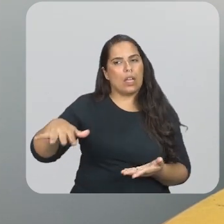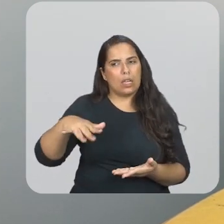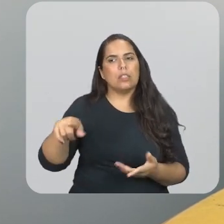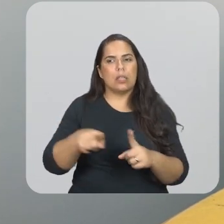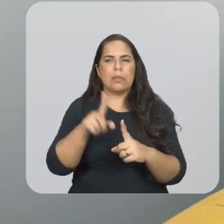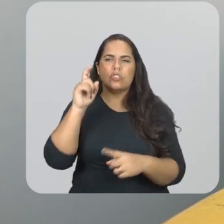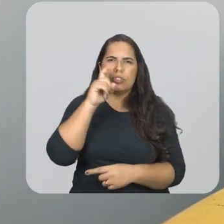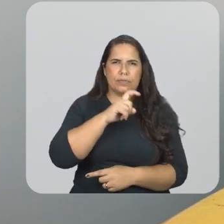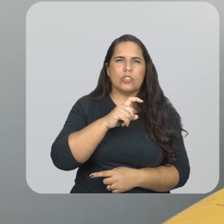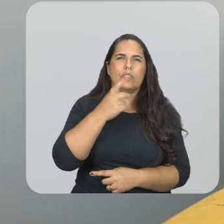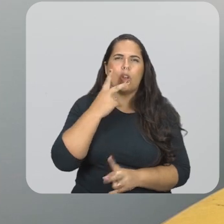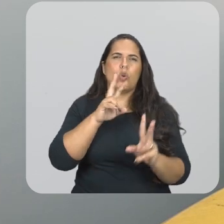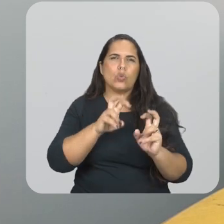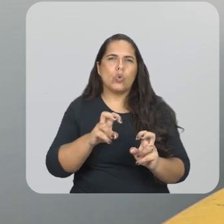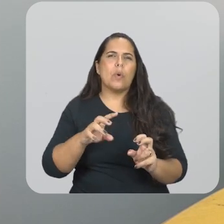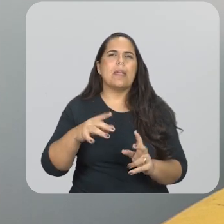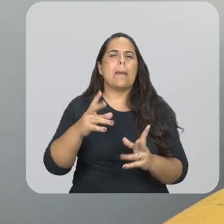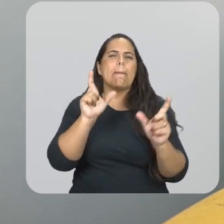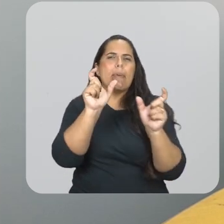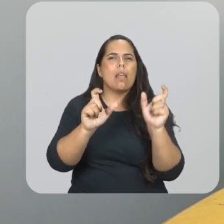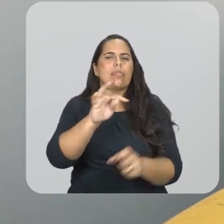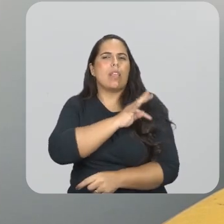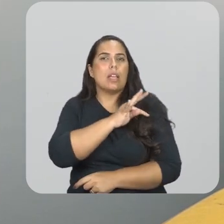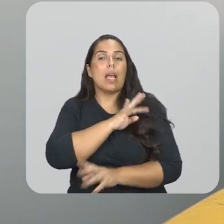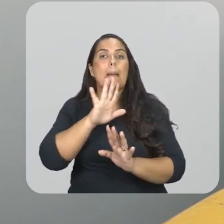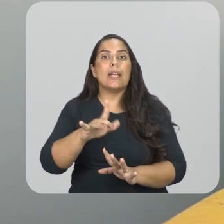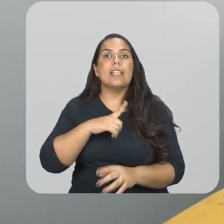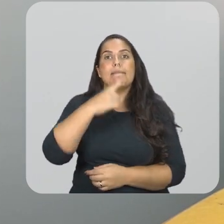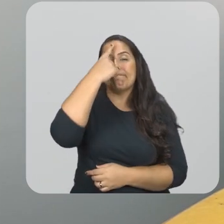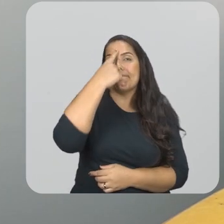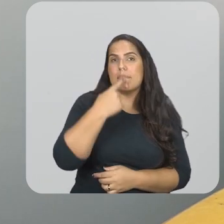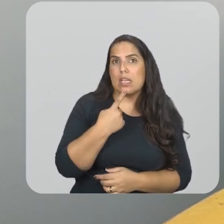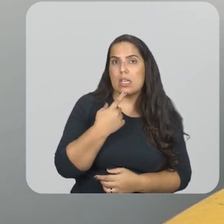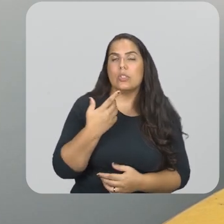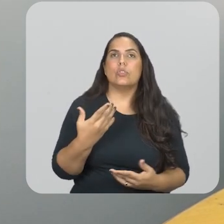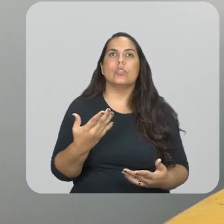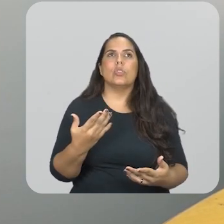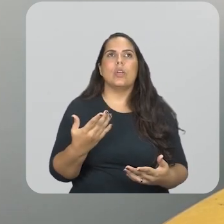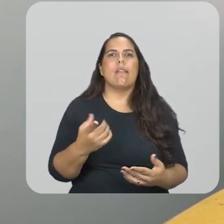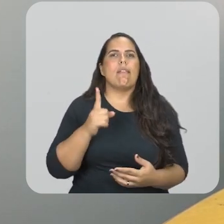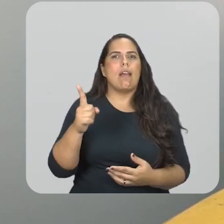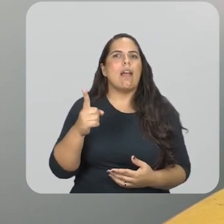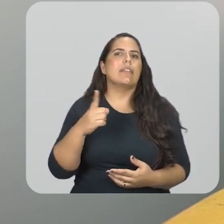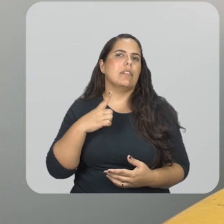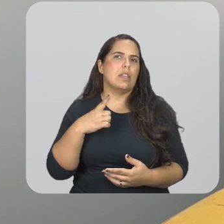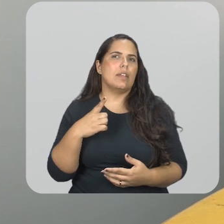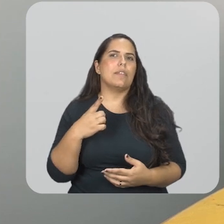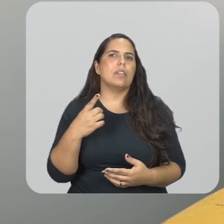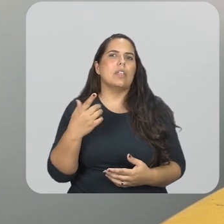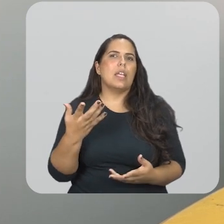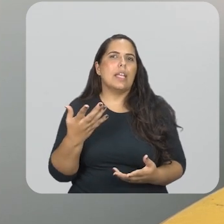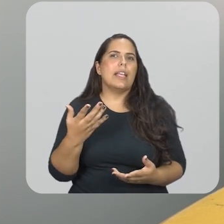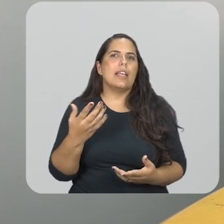INPI também foi mais difícil, né? Porque a gente falou bastante coisas técnicas, mas quando a gente colocou figuras, né? Lá a gente colocou